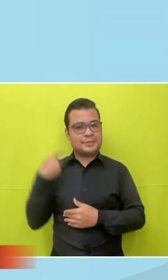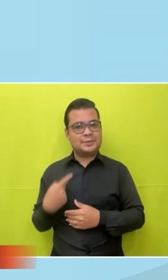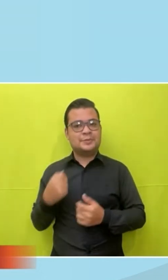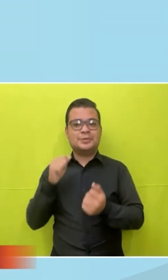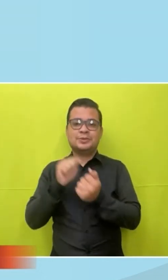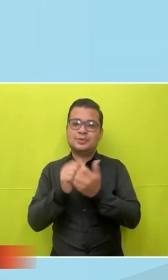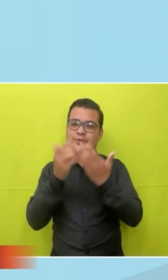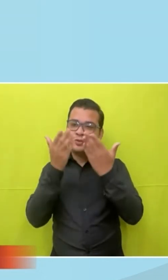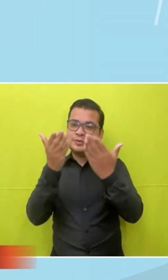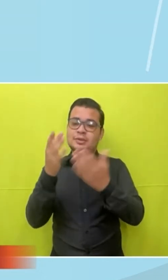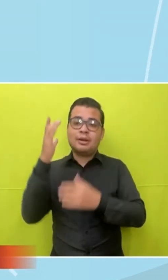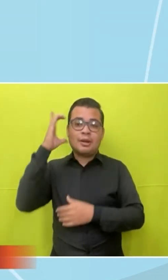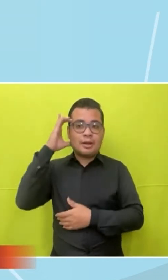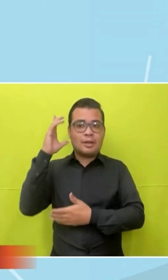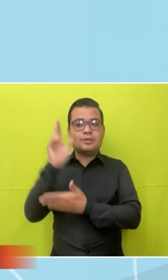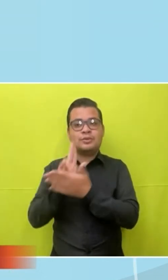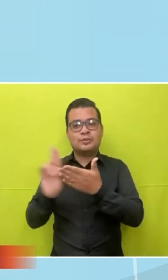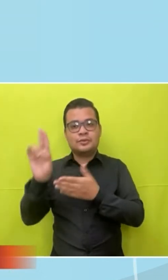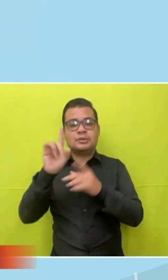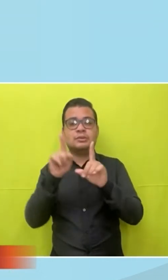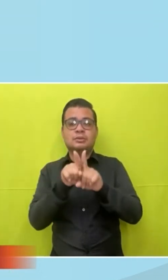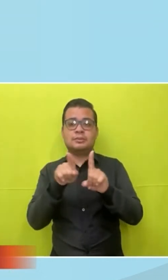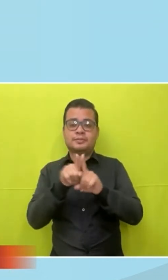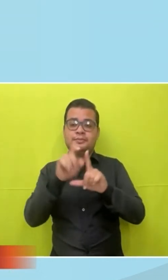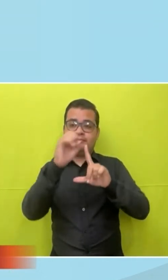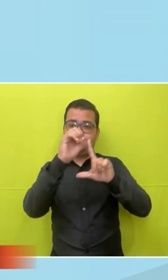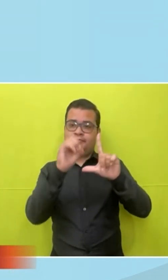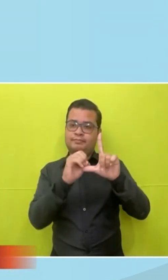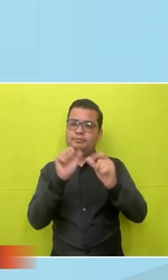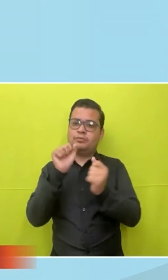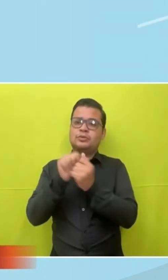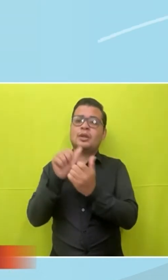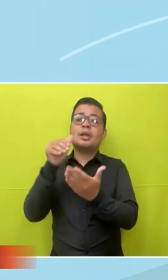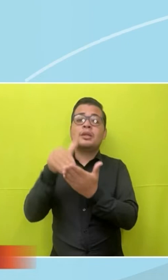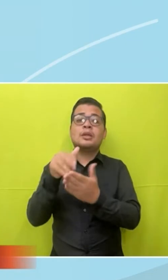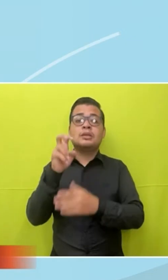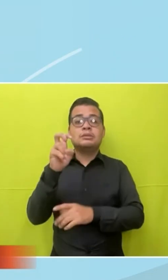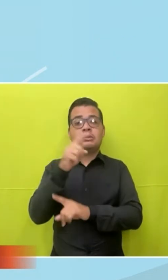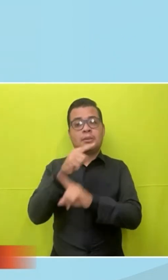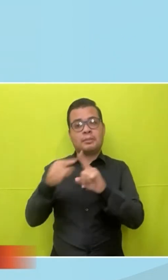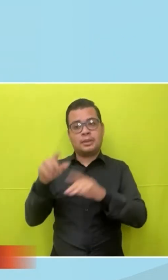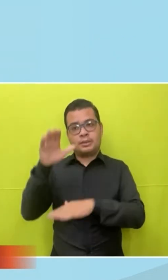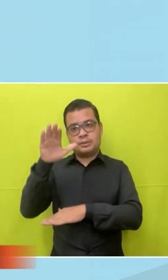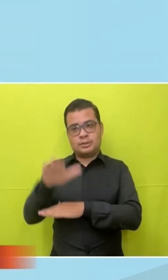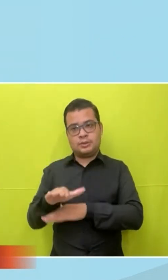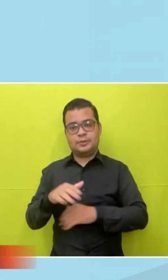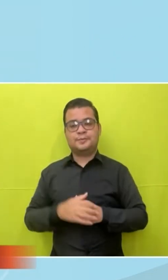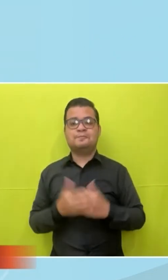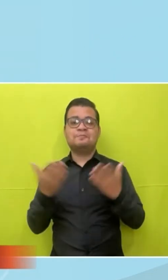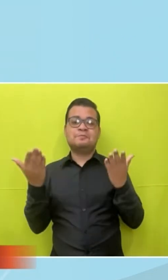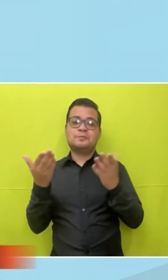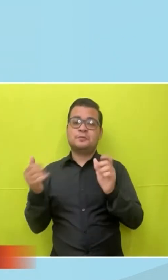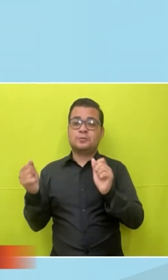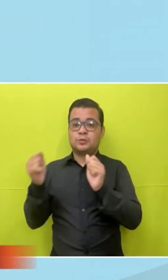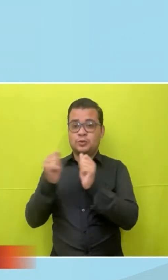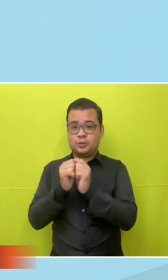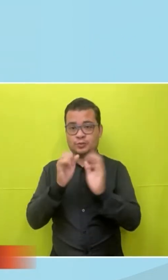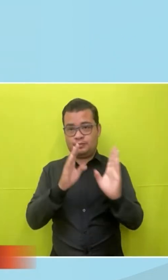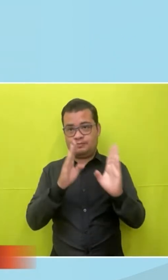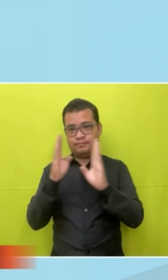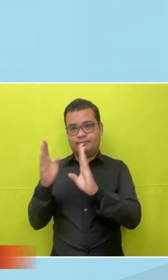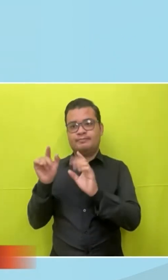Rádio Universitária e na TV UFG até às 5h30 da tarde. Quem está conosco nesse segundo bloco